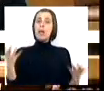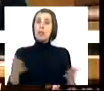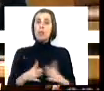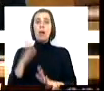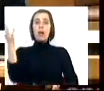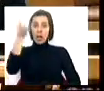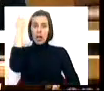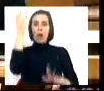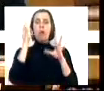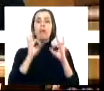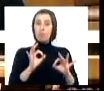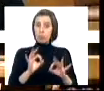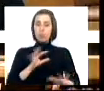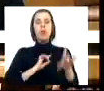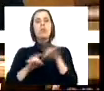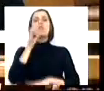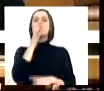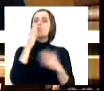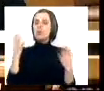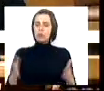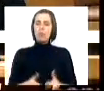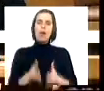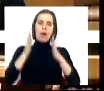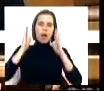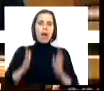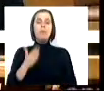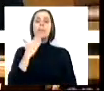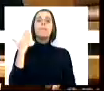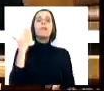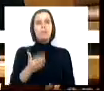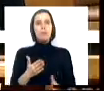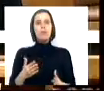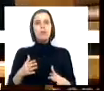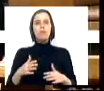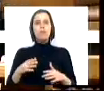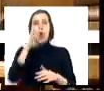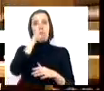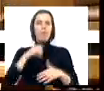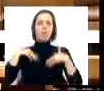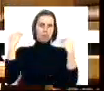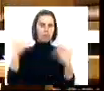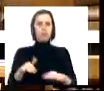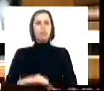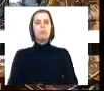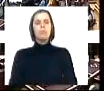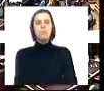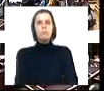pela cultura, senhoras e senhores deputados, é preciso pedir a destituição deste Governo.